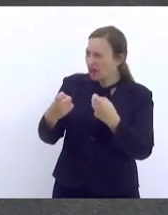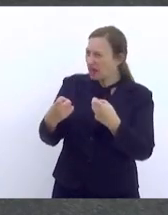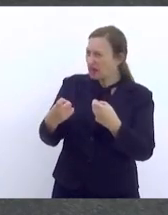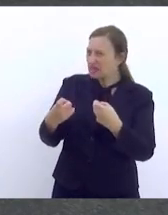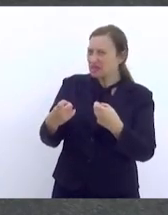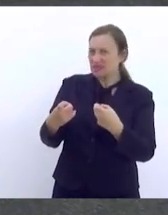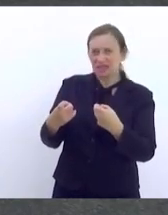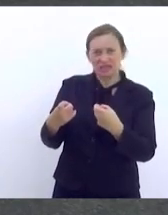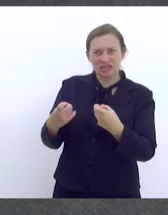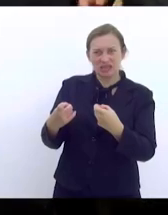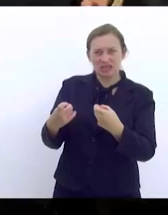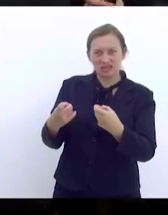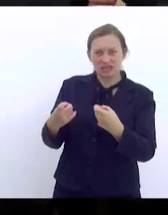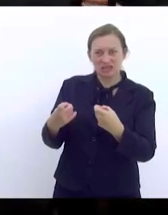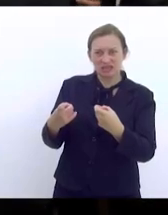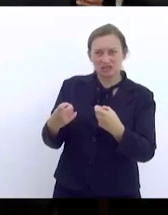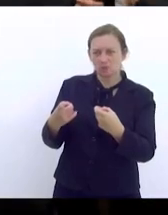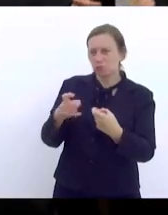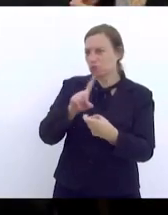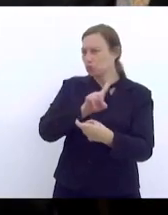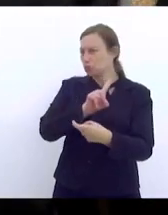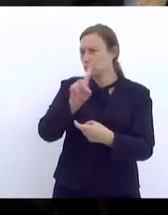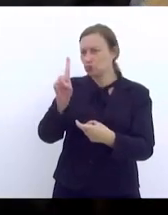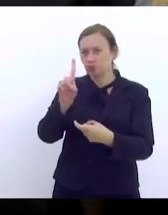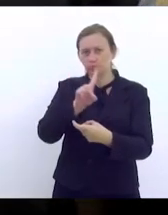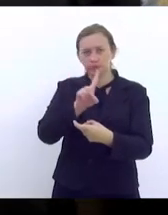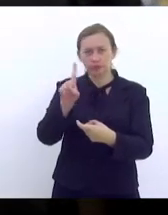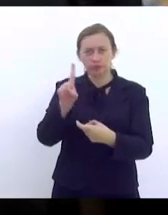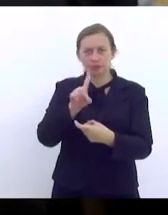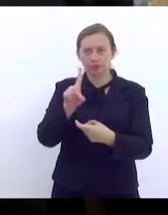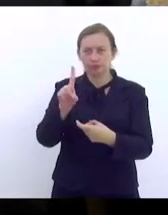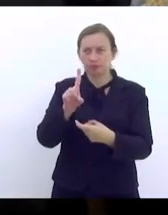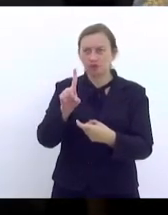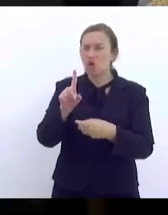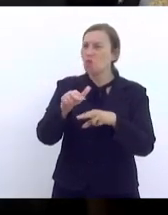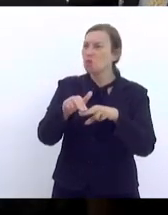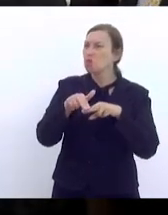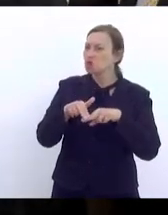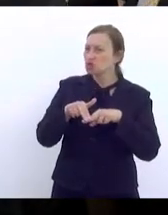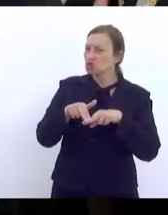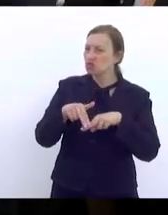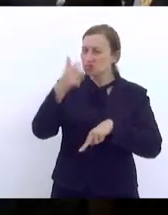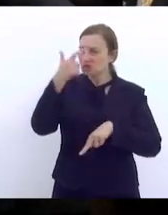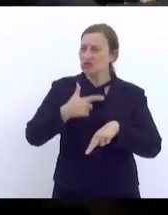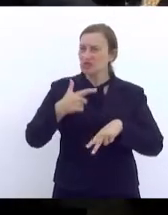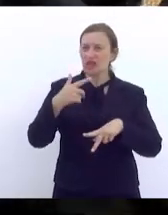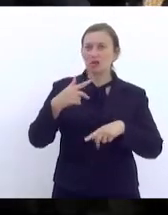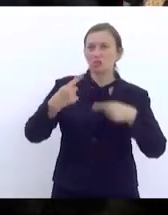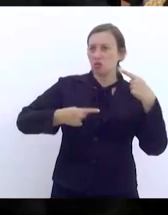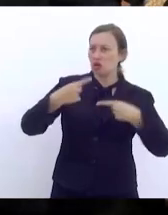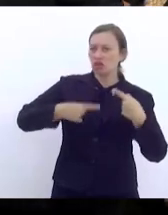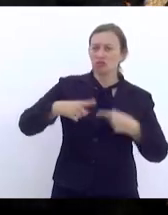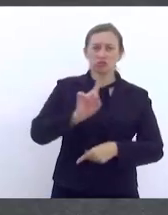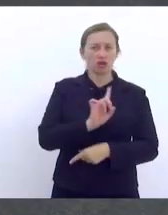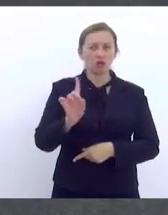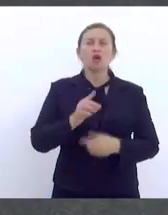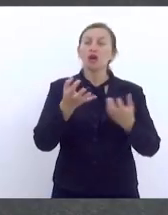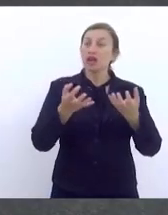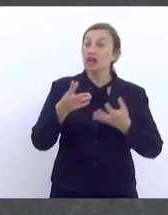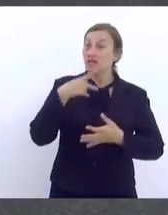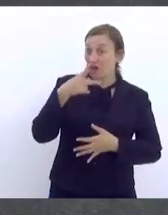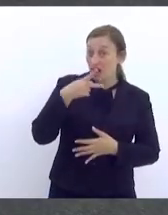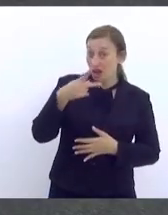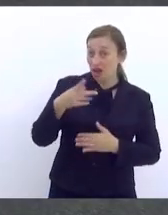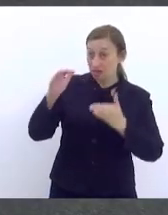manifestação violenta por exercer a sua posição política queria dizer para